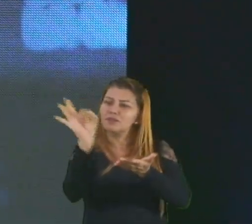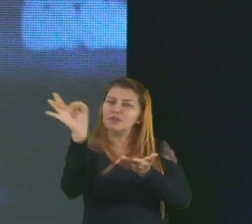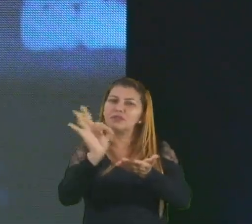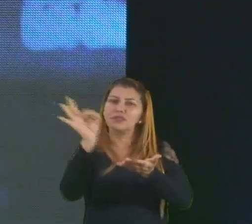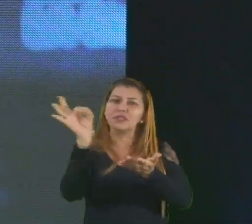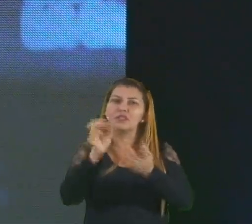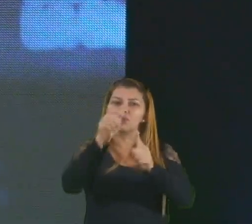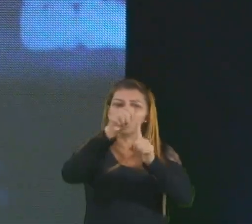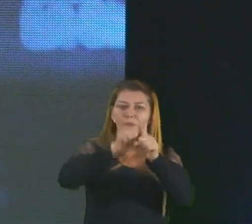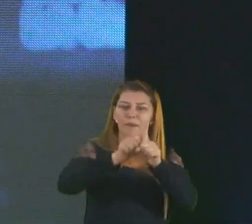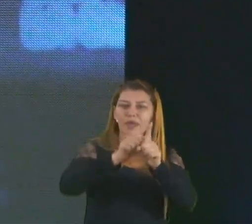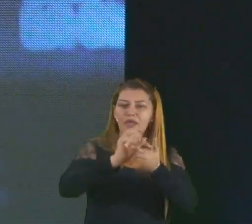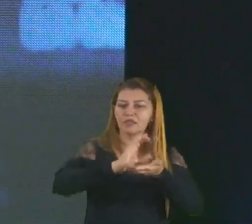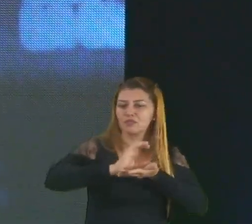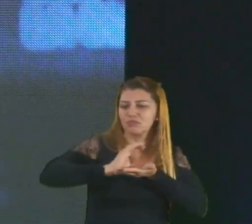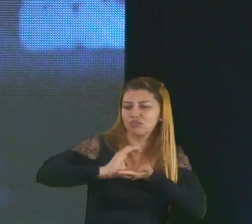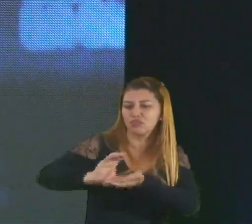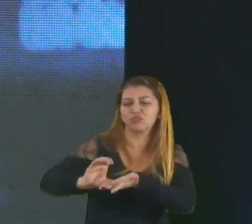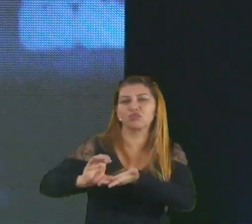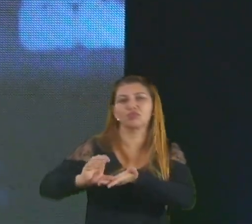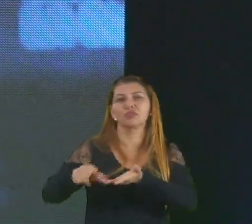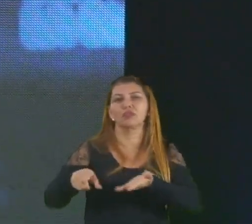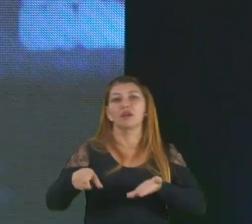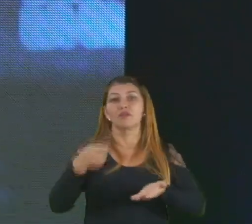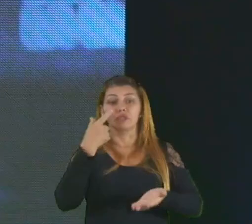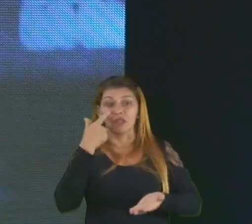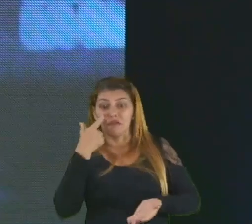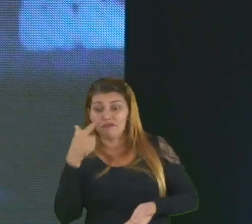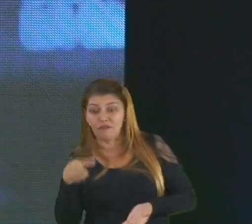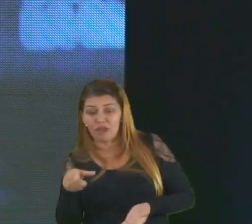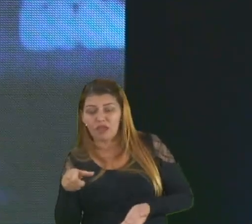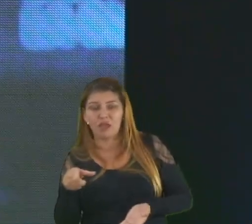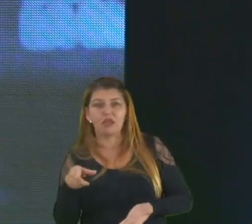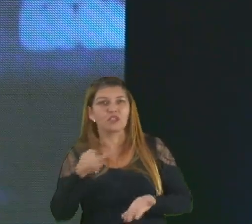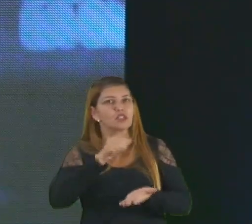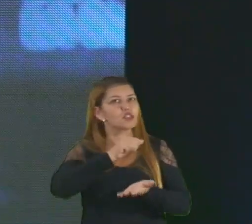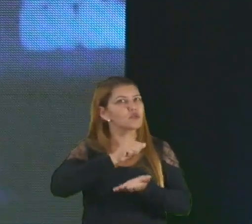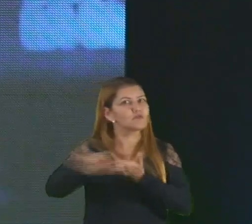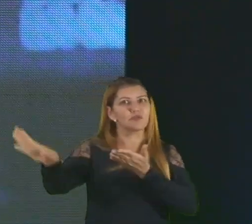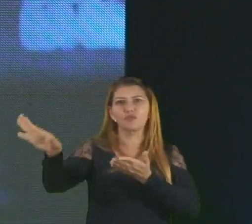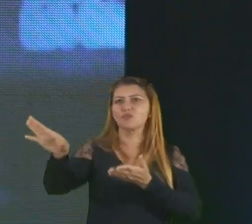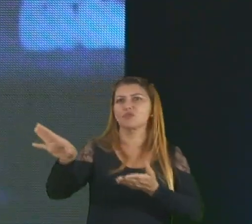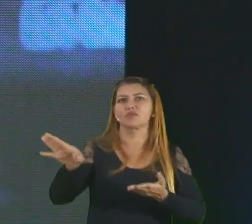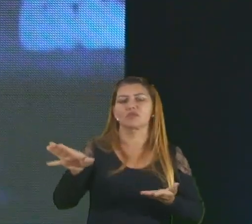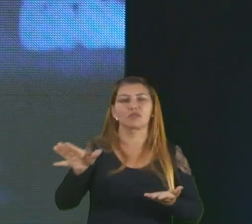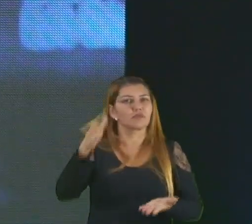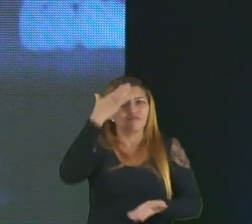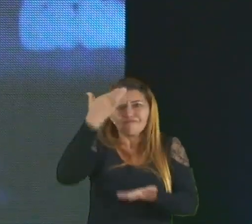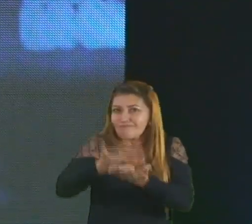ao mês, chuta que é laço, expulsa que é demônio.